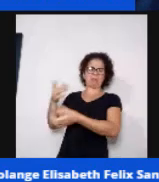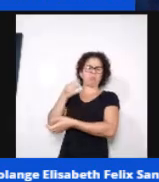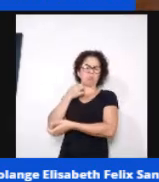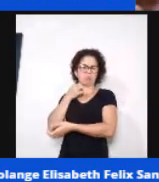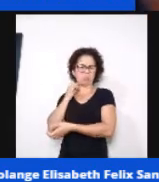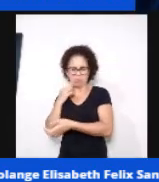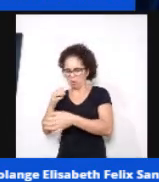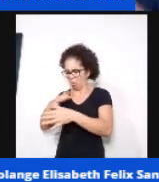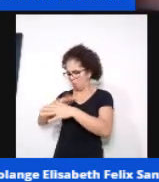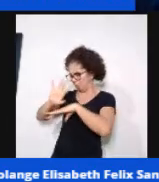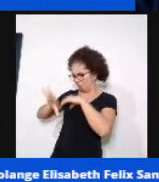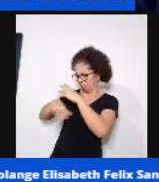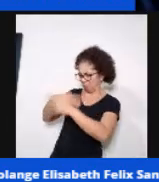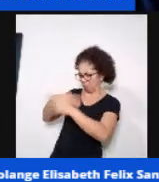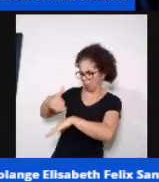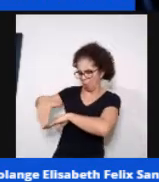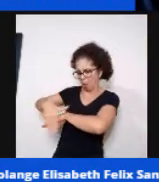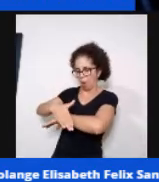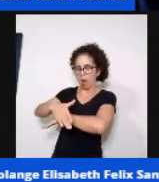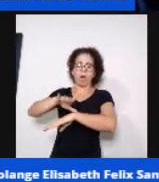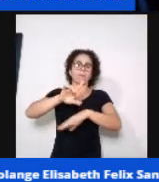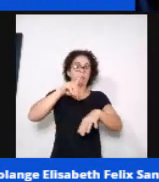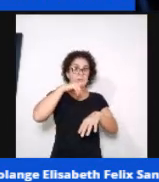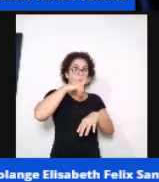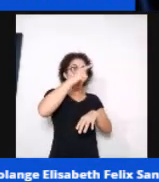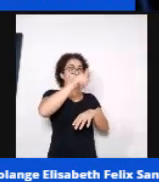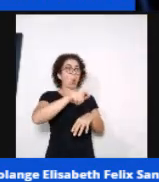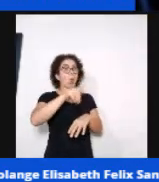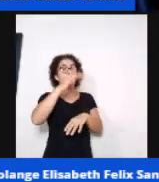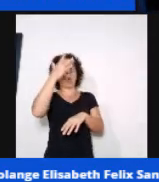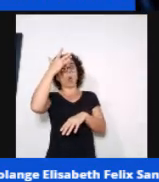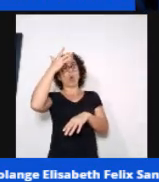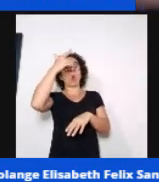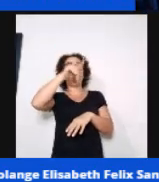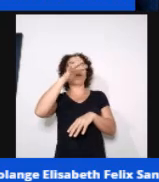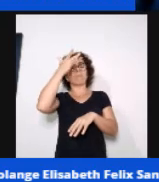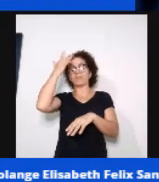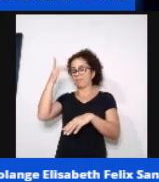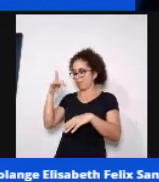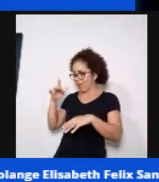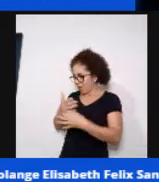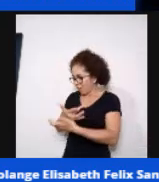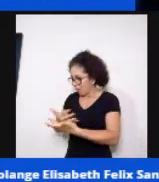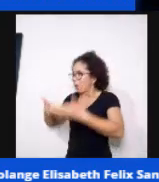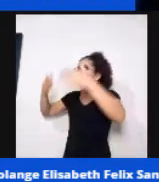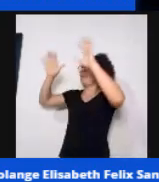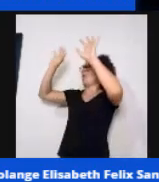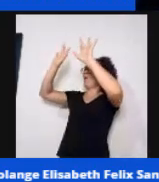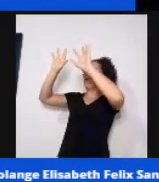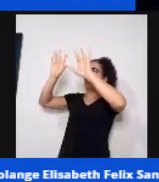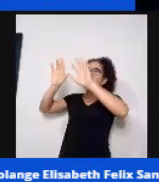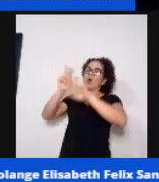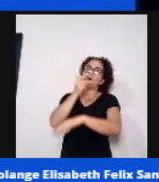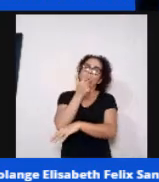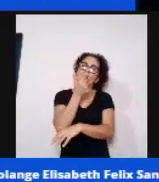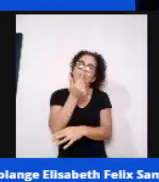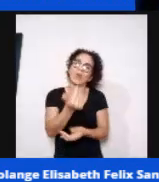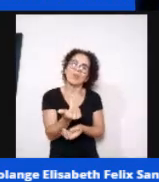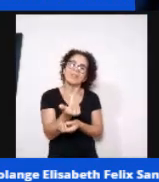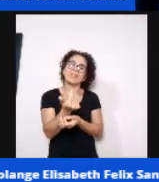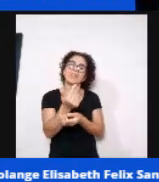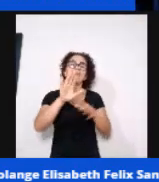rua. Tem pessoas que vão falar, nossa, está nevando colorido. Que tipo de pessoa você é?